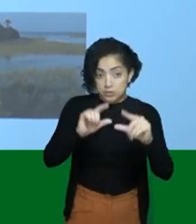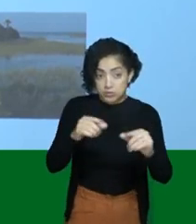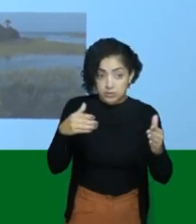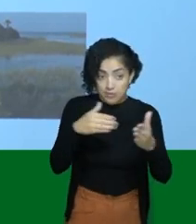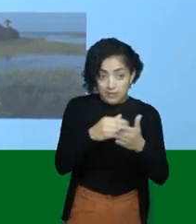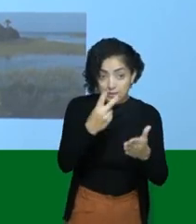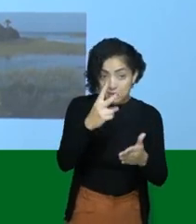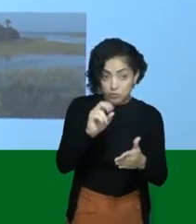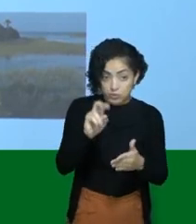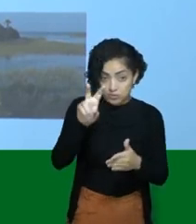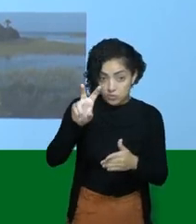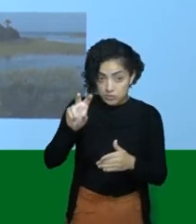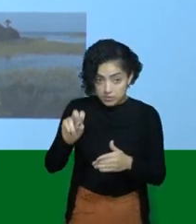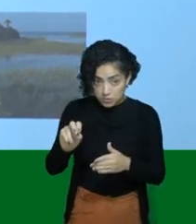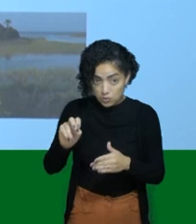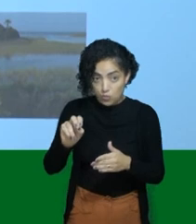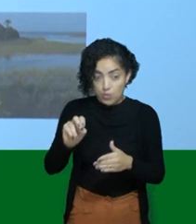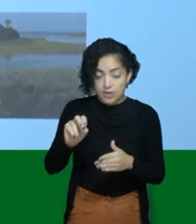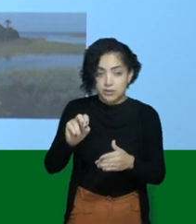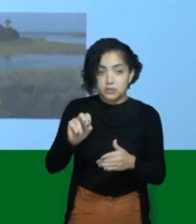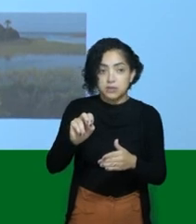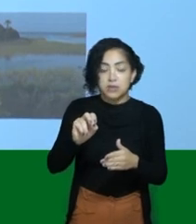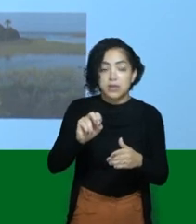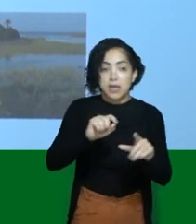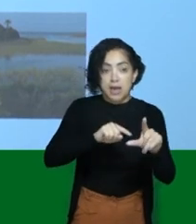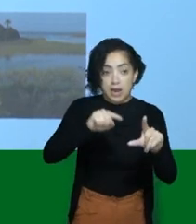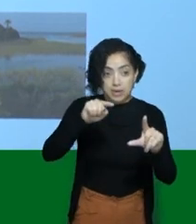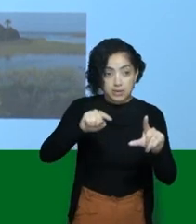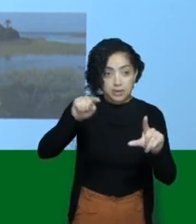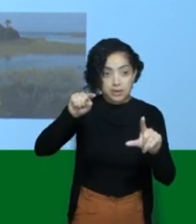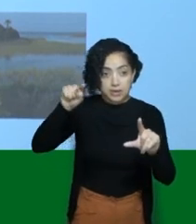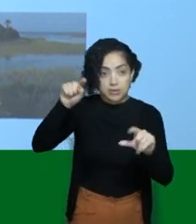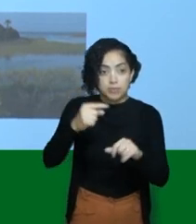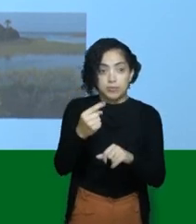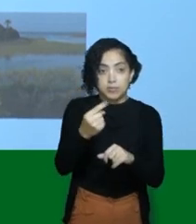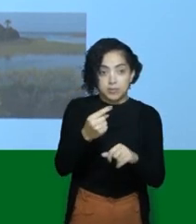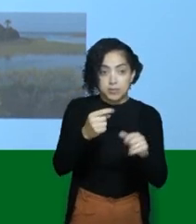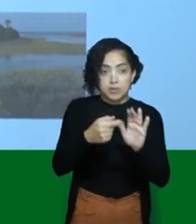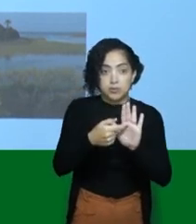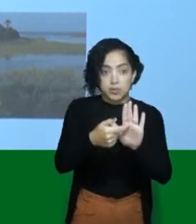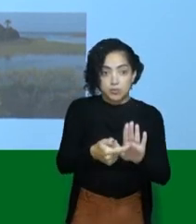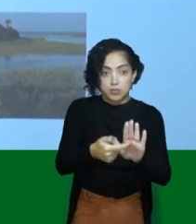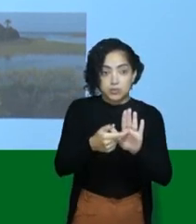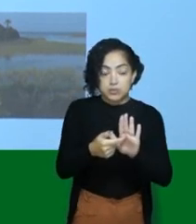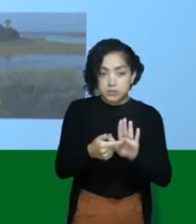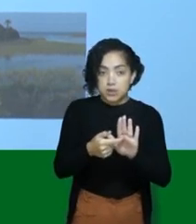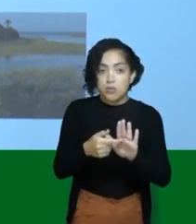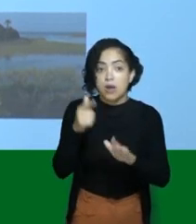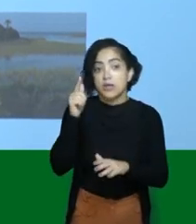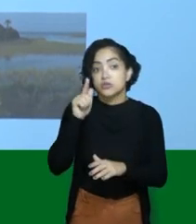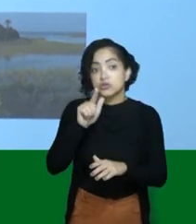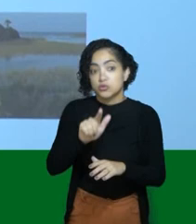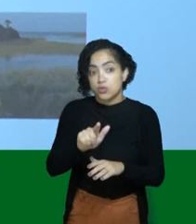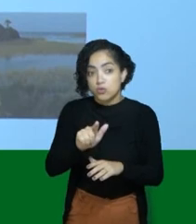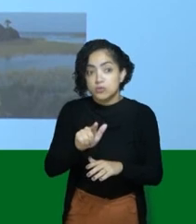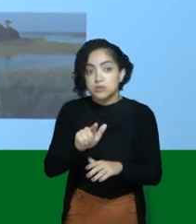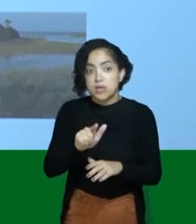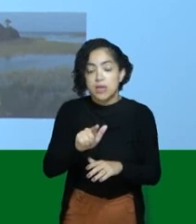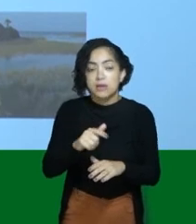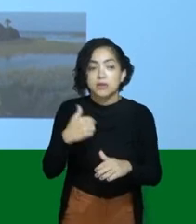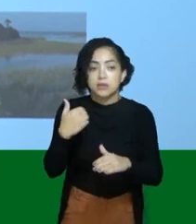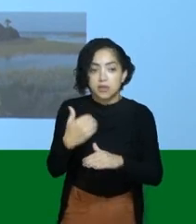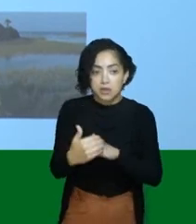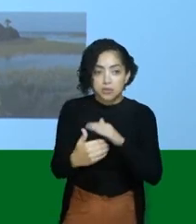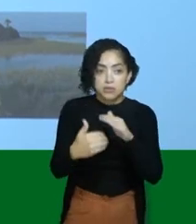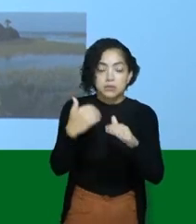até 2050, que foi aquele primeiro gráfico que eu mostrei para vocês, né? E quanto antes a gente faz isso, a gente consegue fazer de uma maneira mais